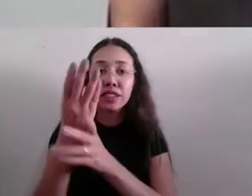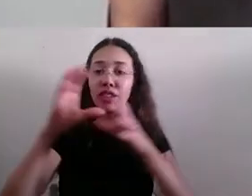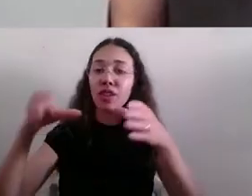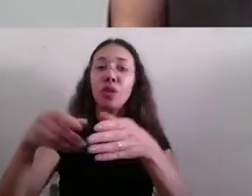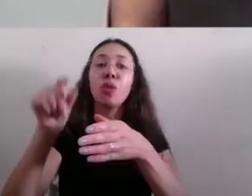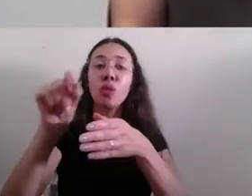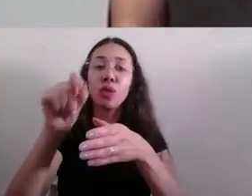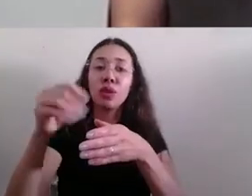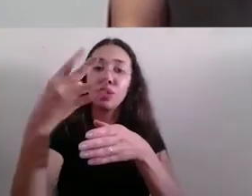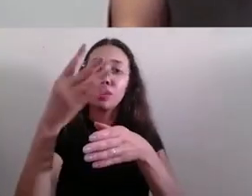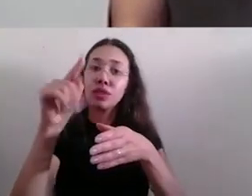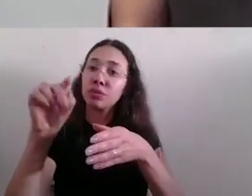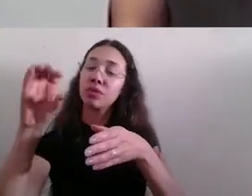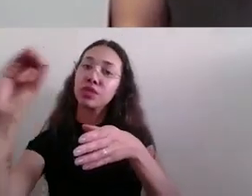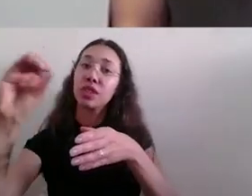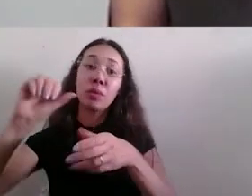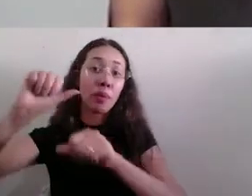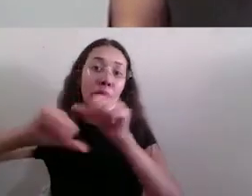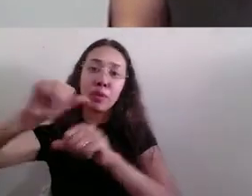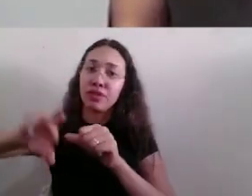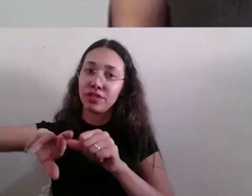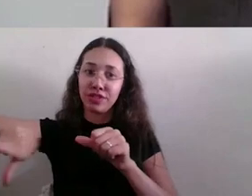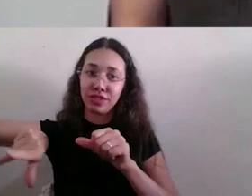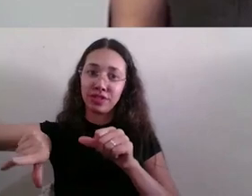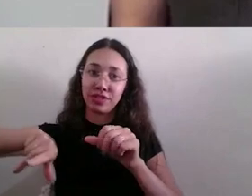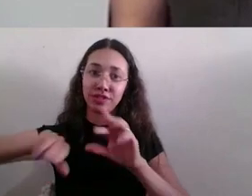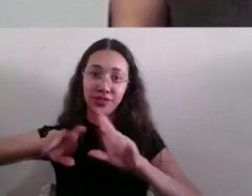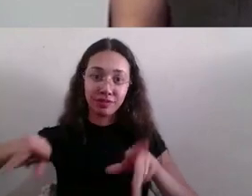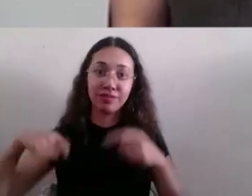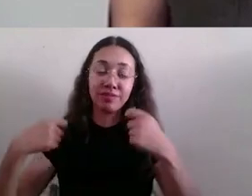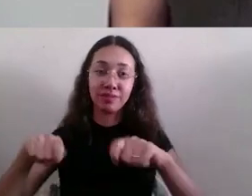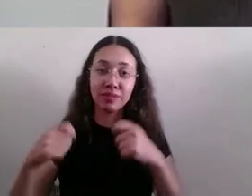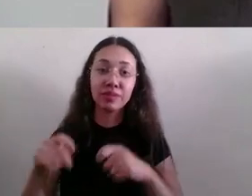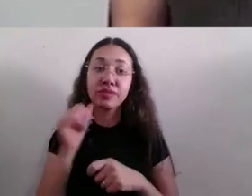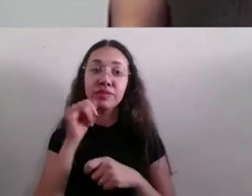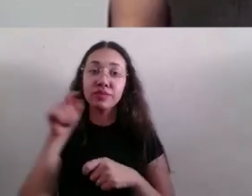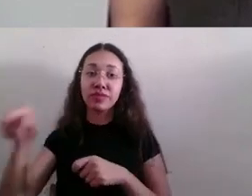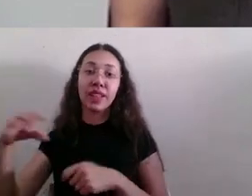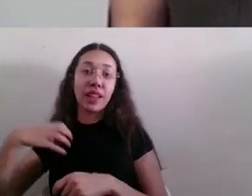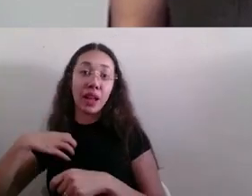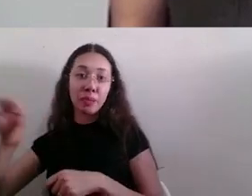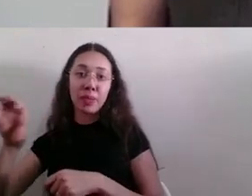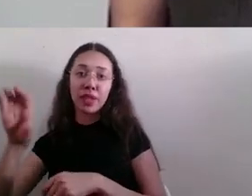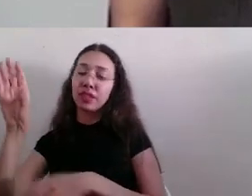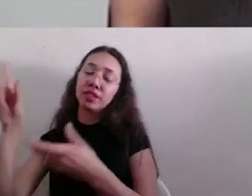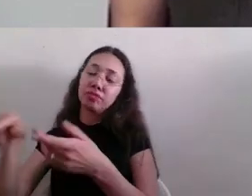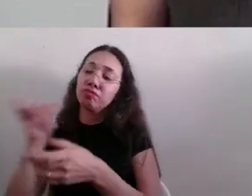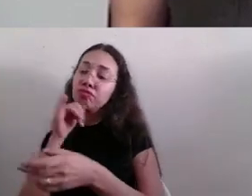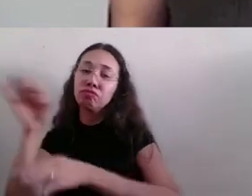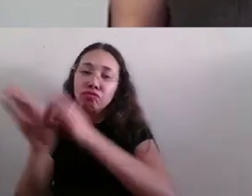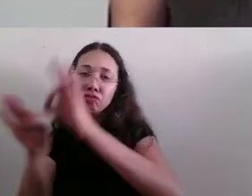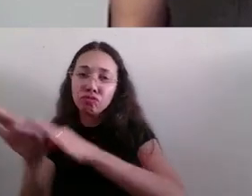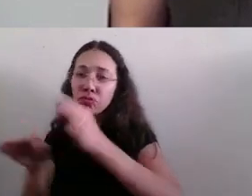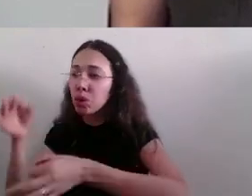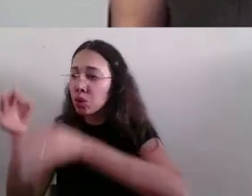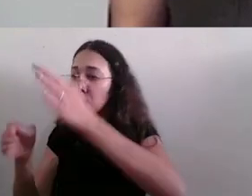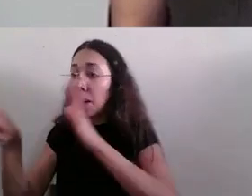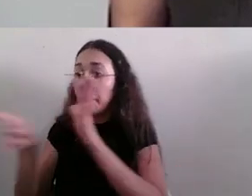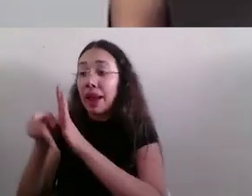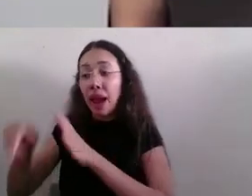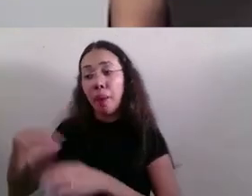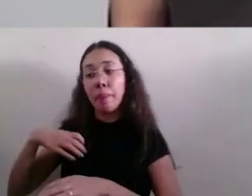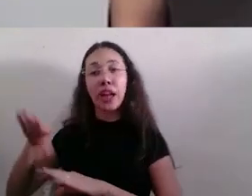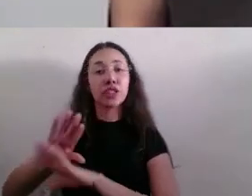desterritorializar a competência. Então, em vez, por exemplo, da turma recursal da Bahia julgar unicamente os recursos que são oriundos da Bahia, se permitiu